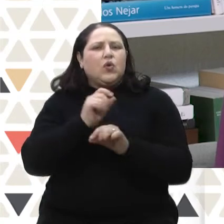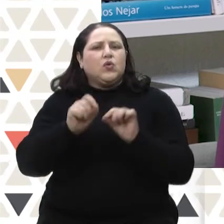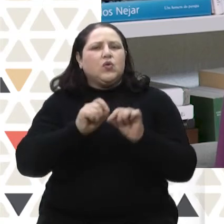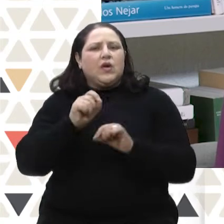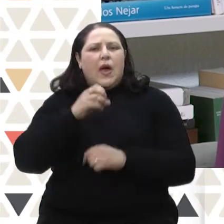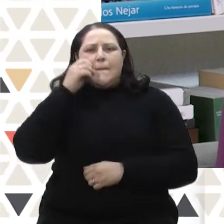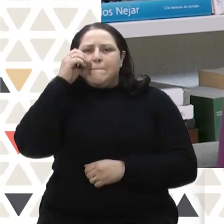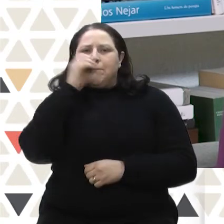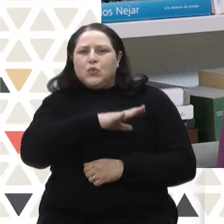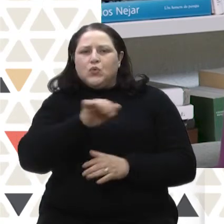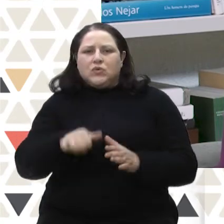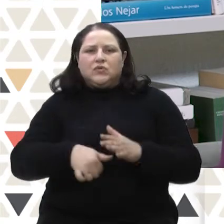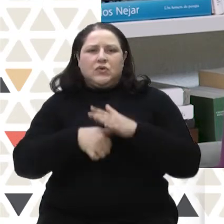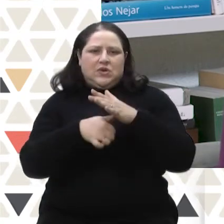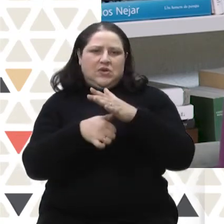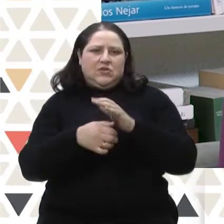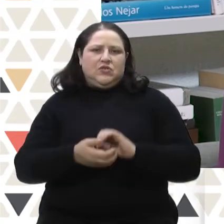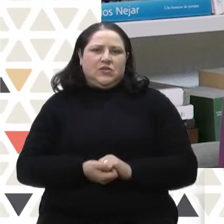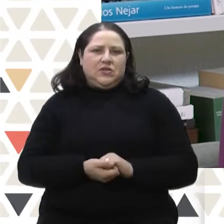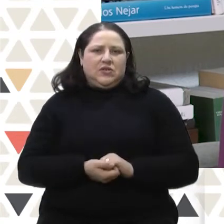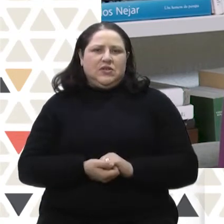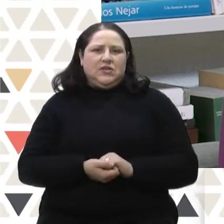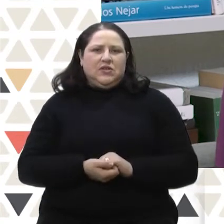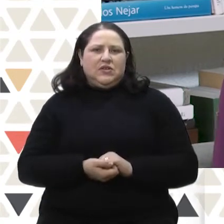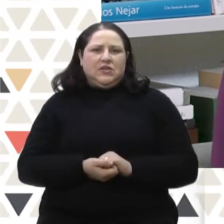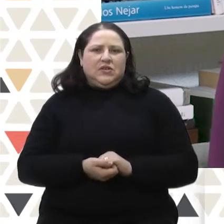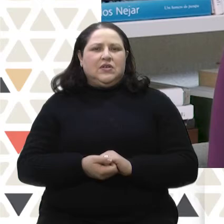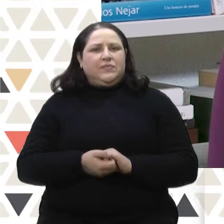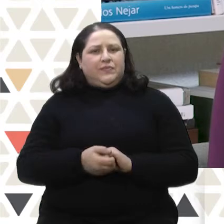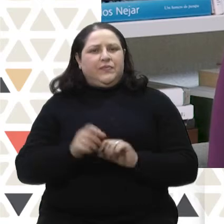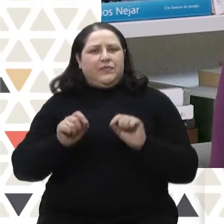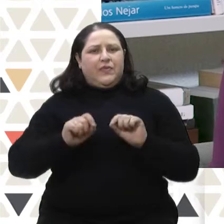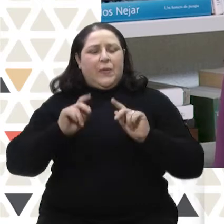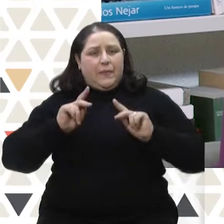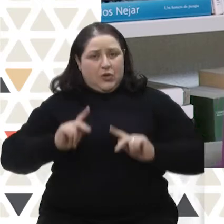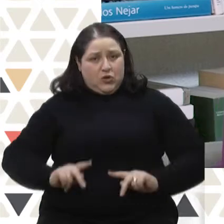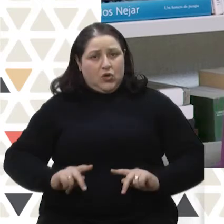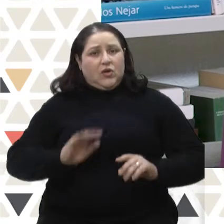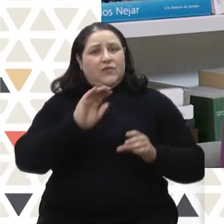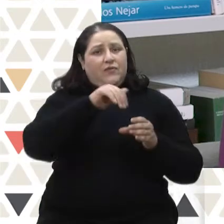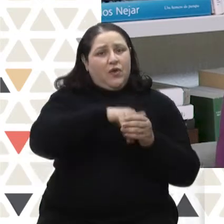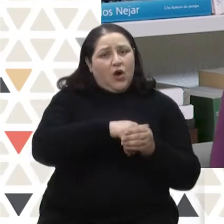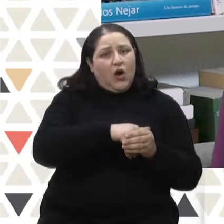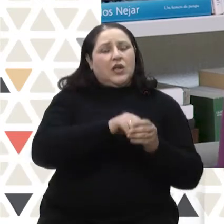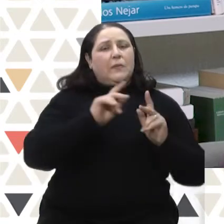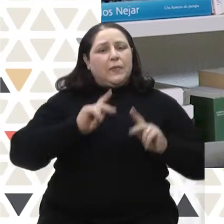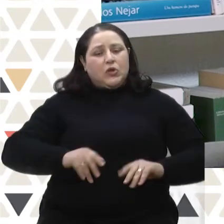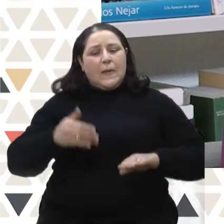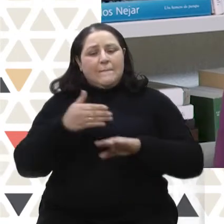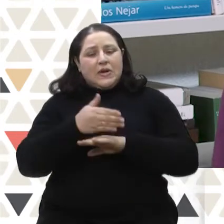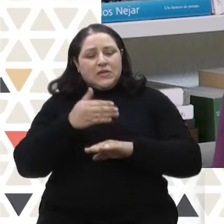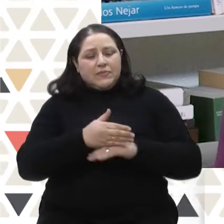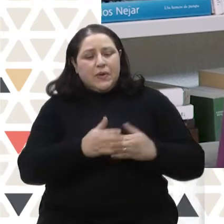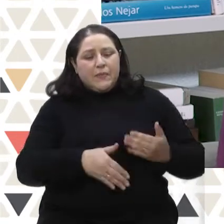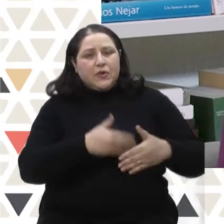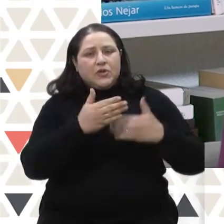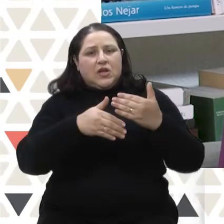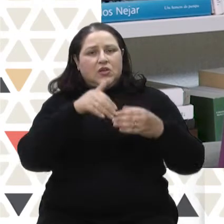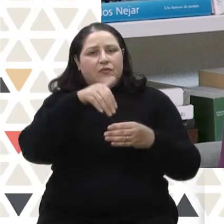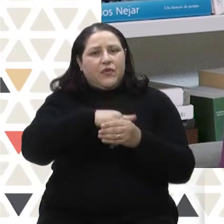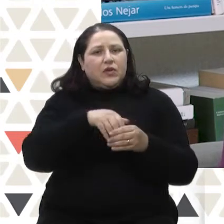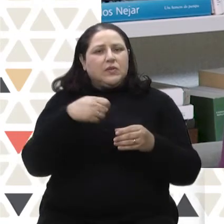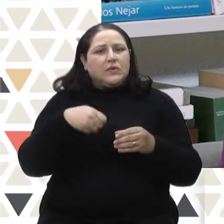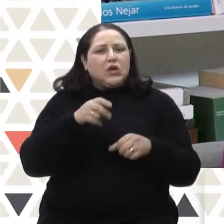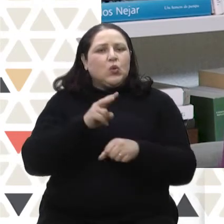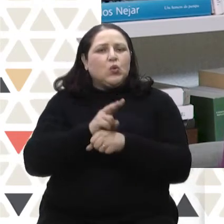situação de forma específica é o abuso de autoridade. Então aqui os eleitores ou as pessoas inseridas nesse processo